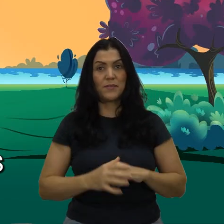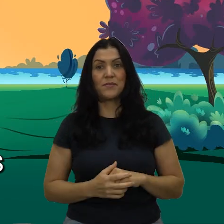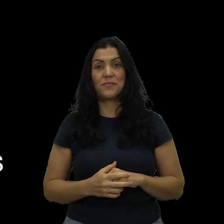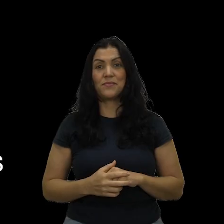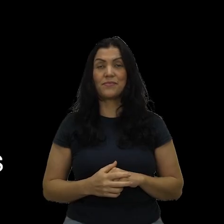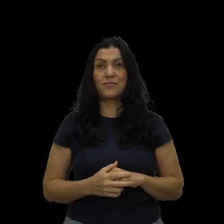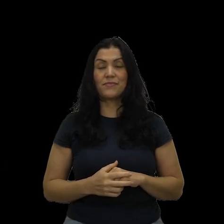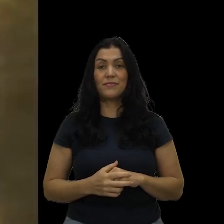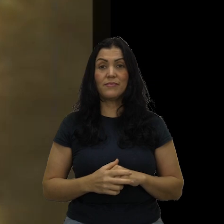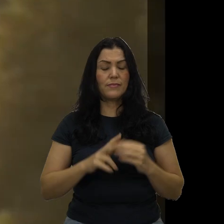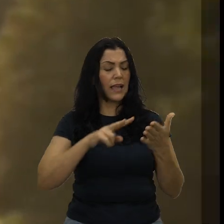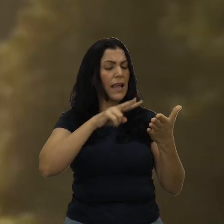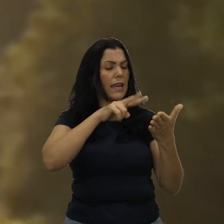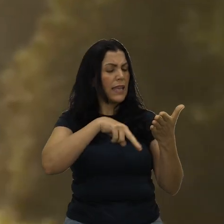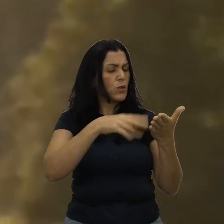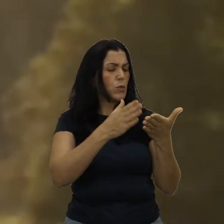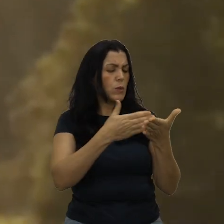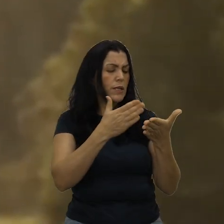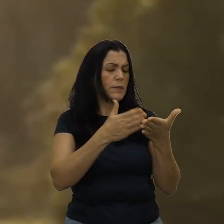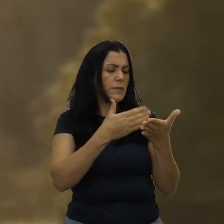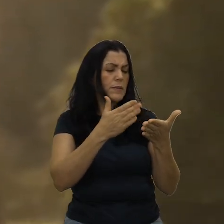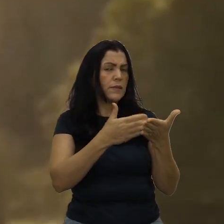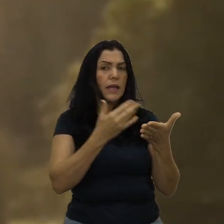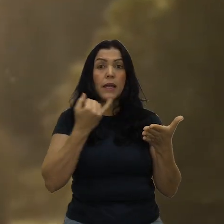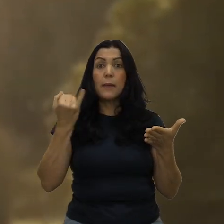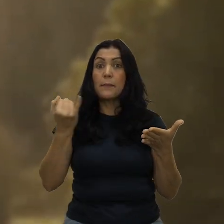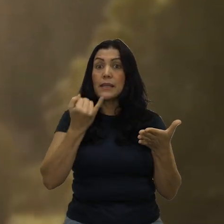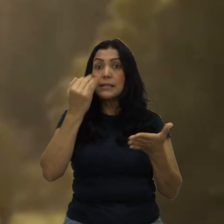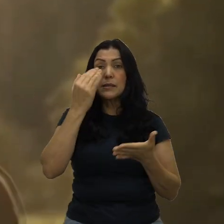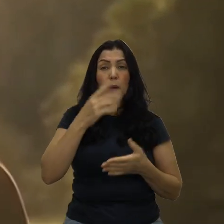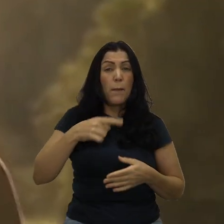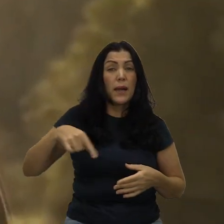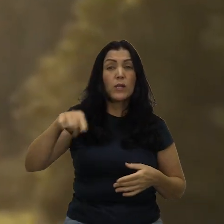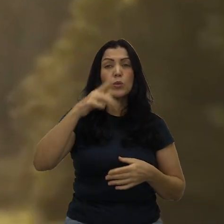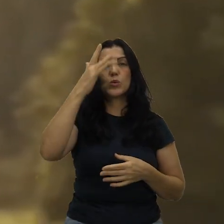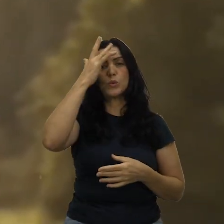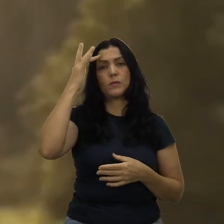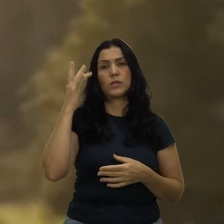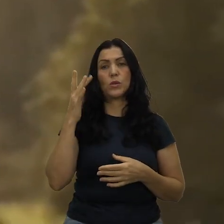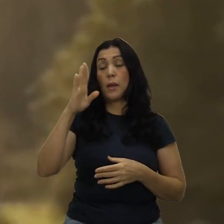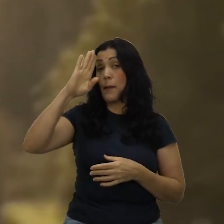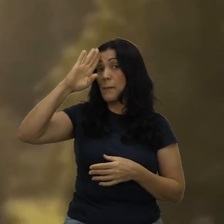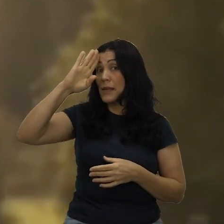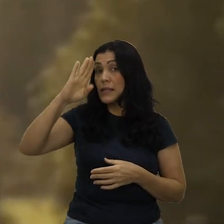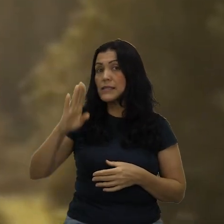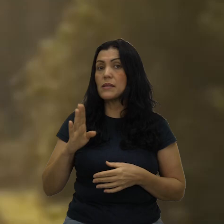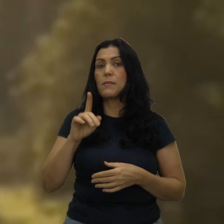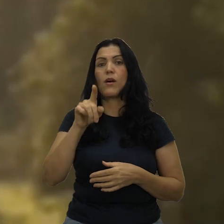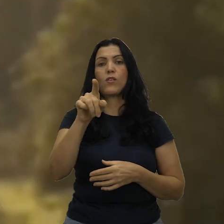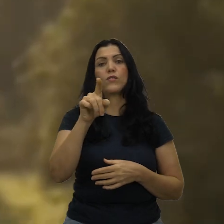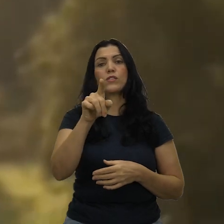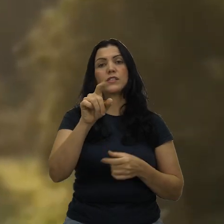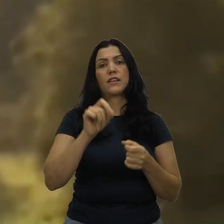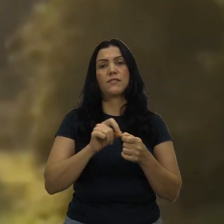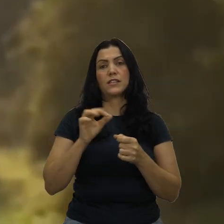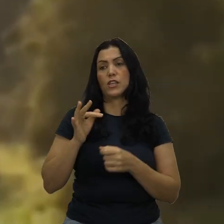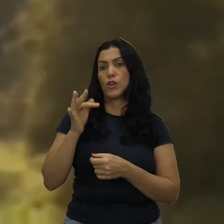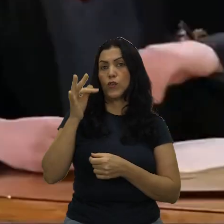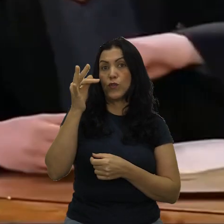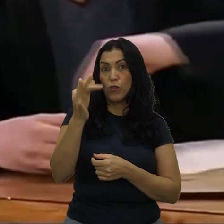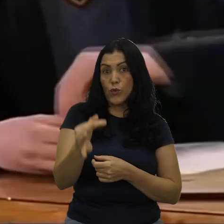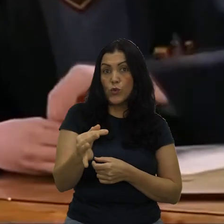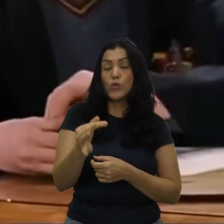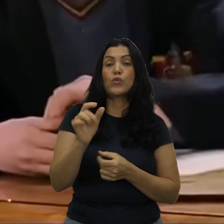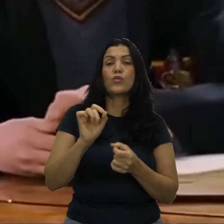da leitura. A leitura é fundamental para todos, mas principalmente para atuais